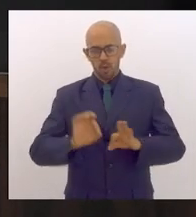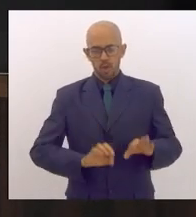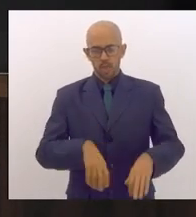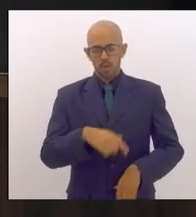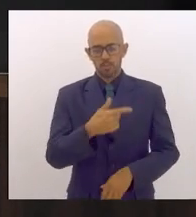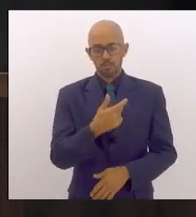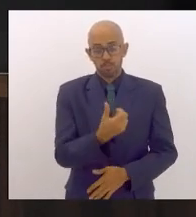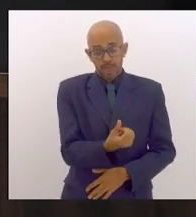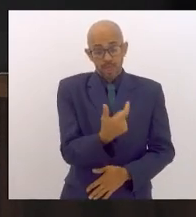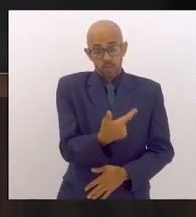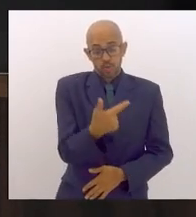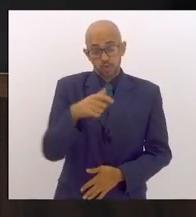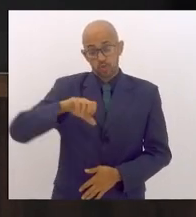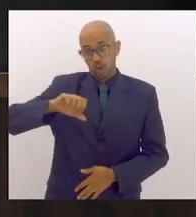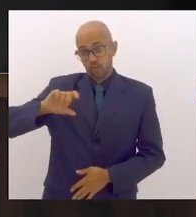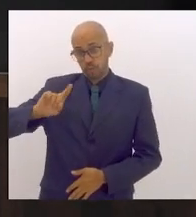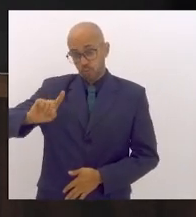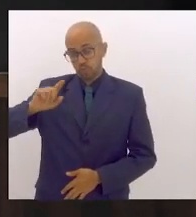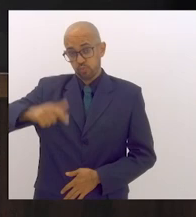6291.